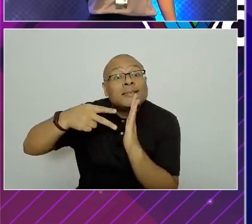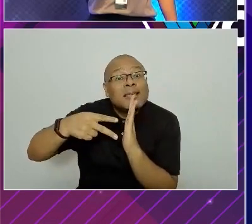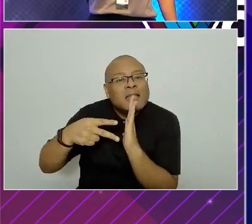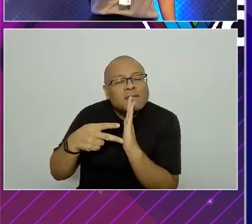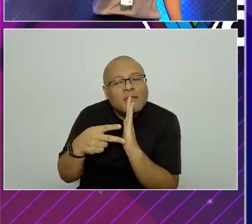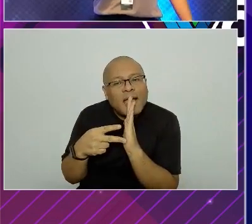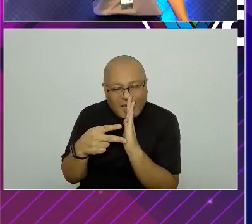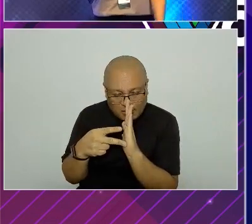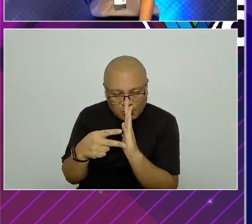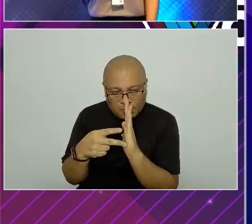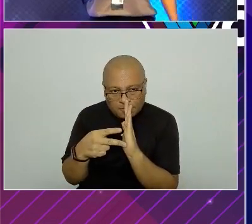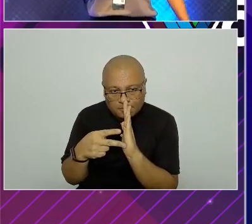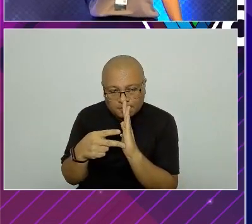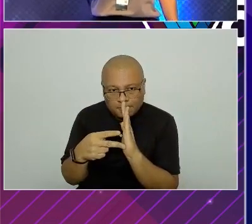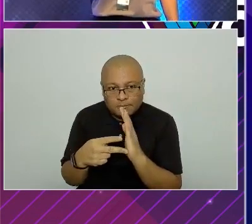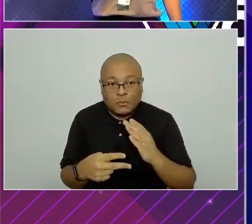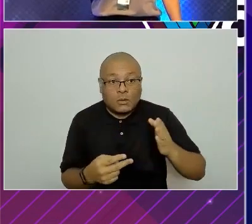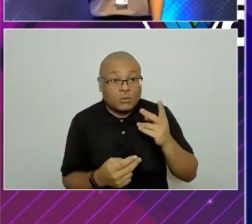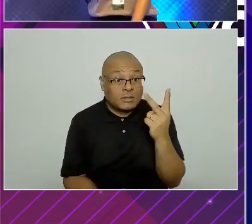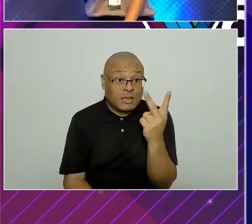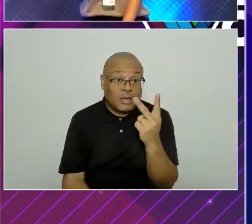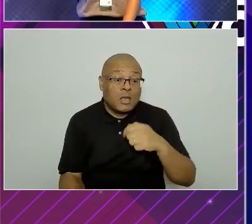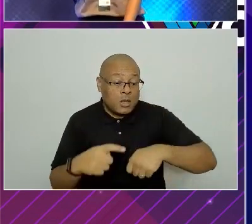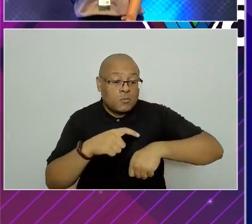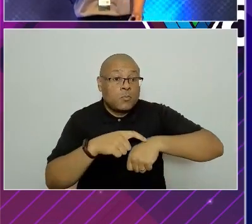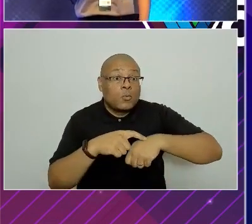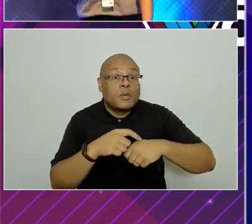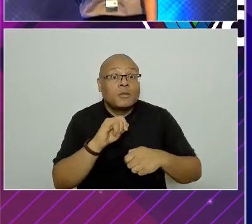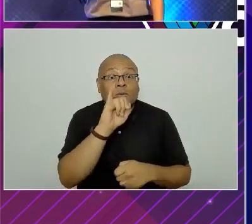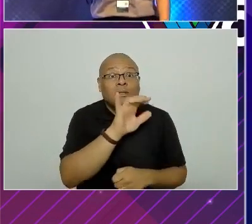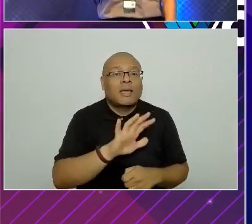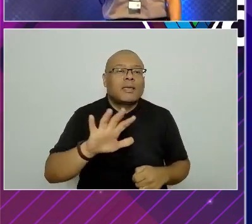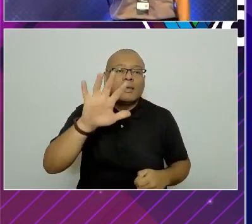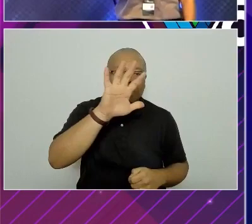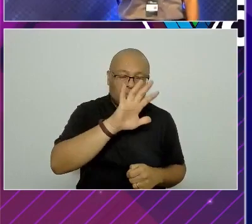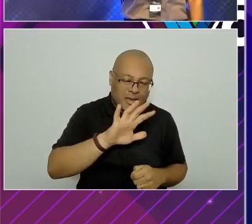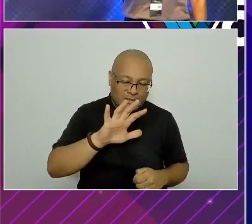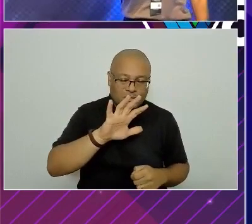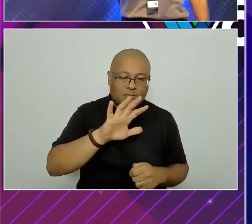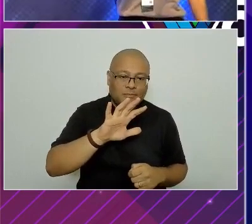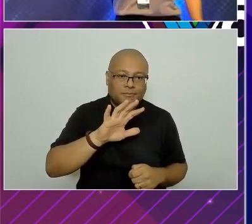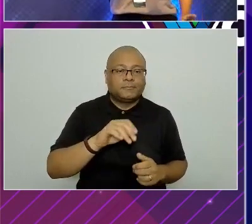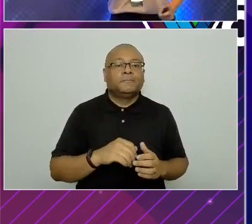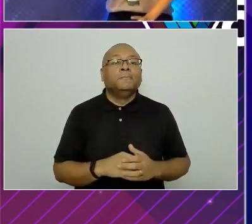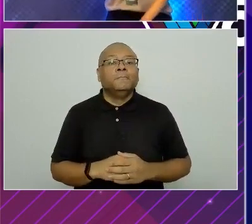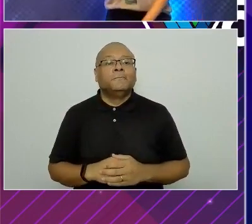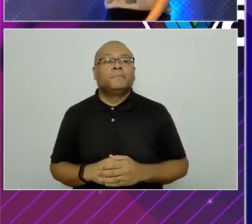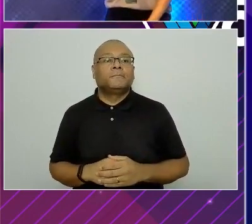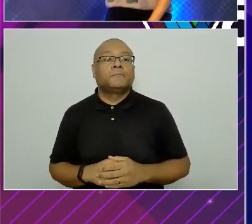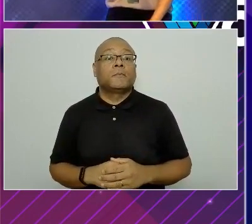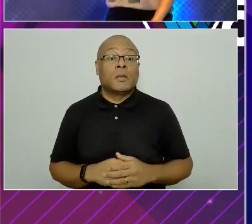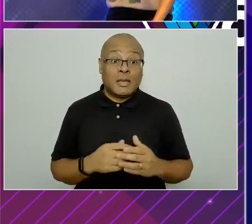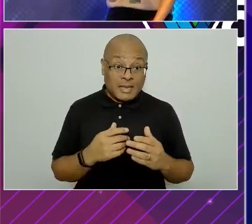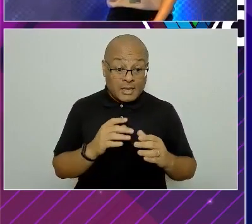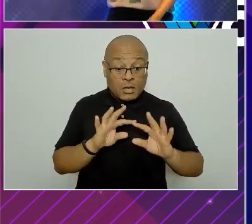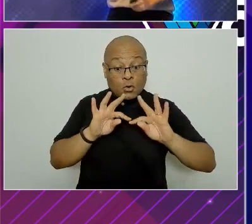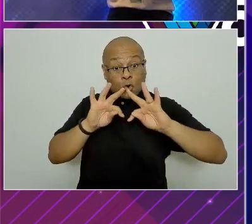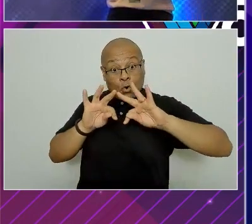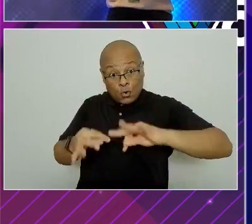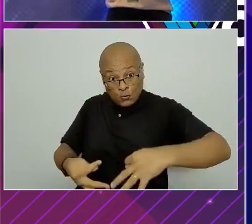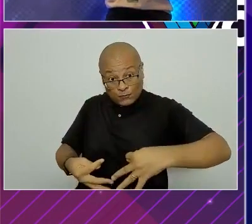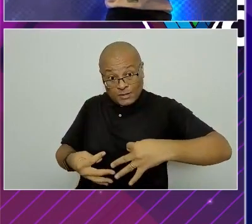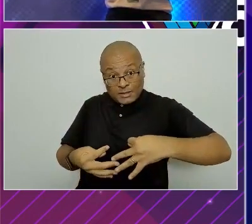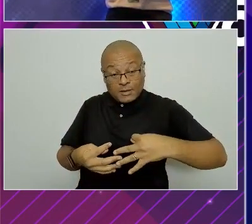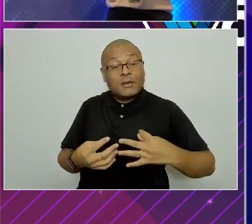visual primário. Né? Então, tem esses dois momentos ali, nessas duas partes diferentes do seu córtex visual, né? E ela acaba traduzindo para a